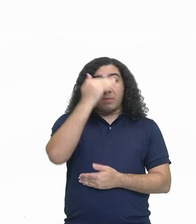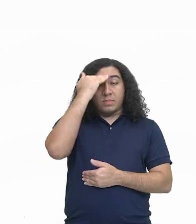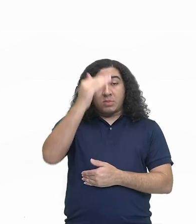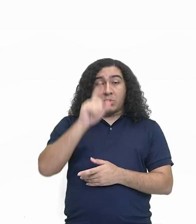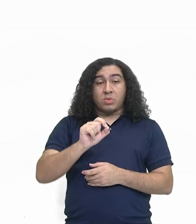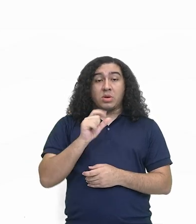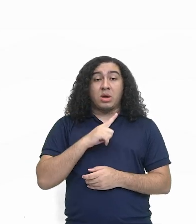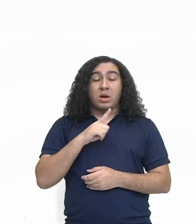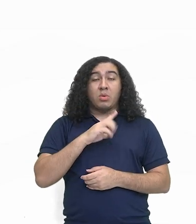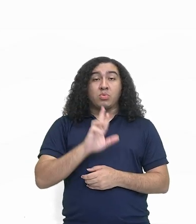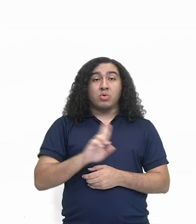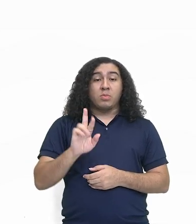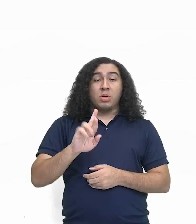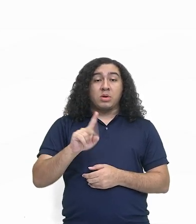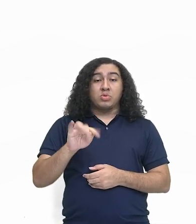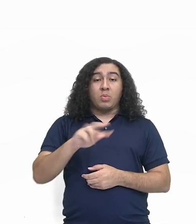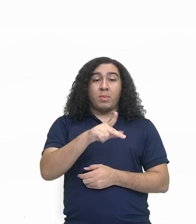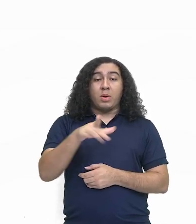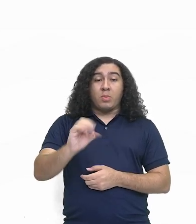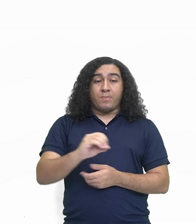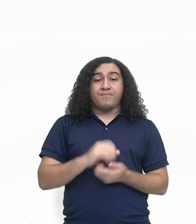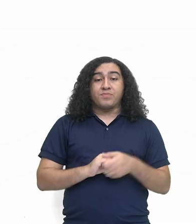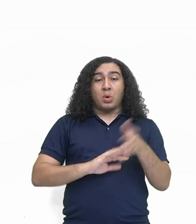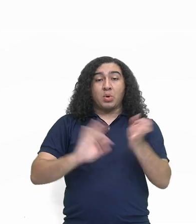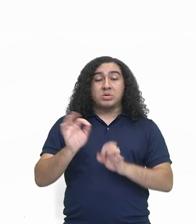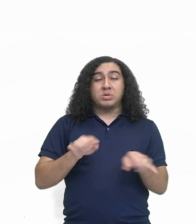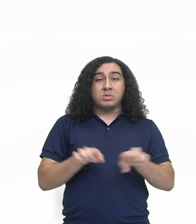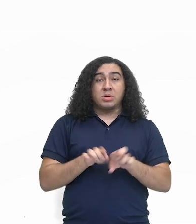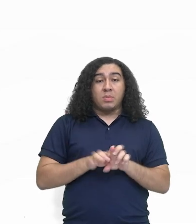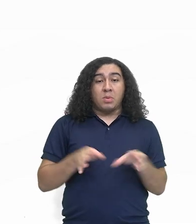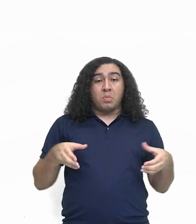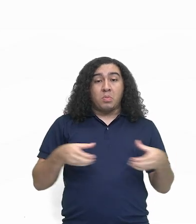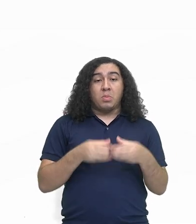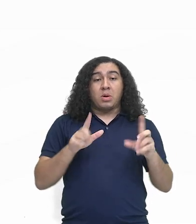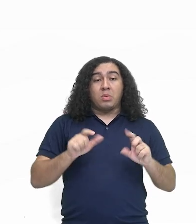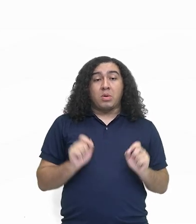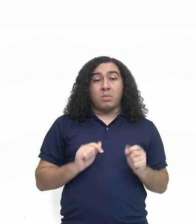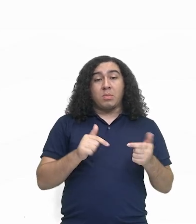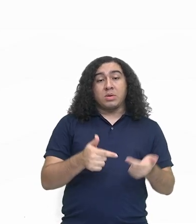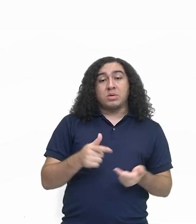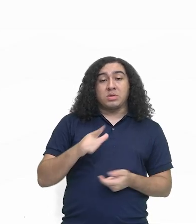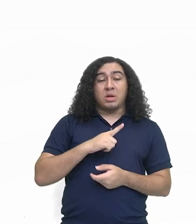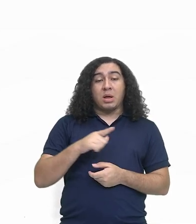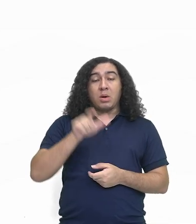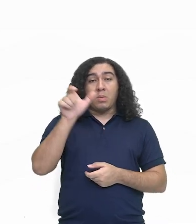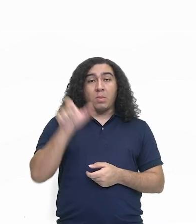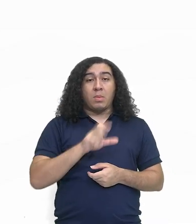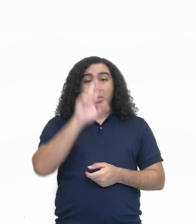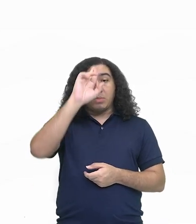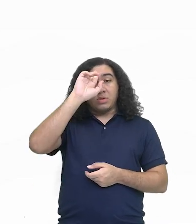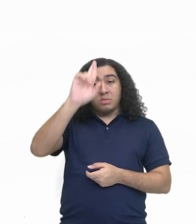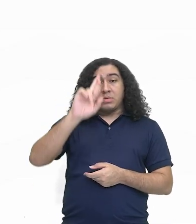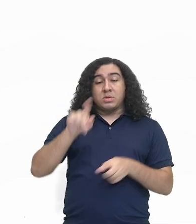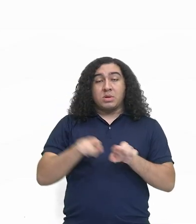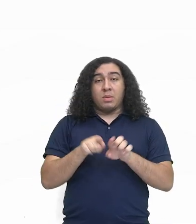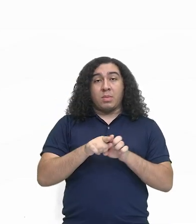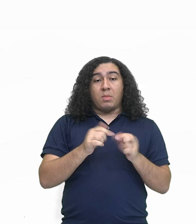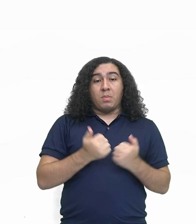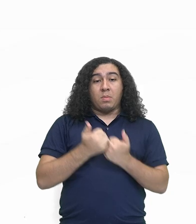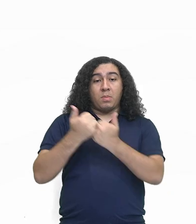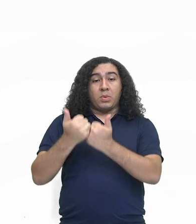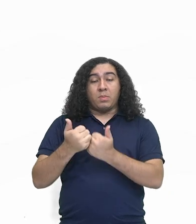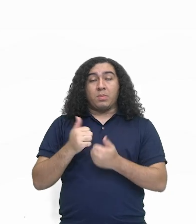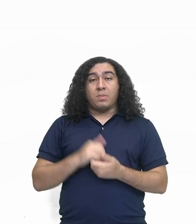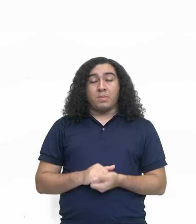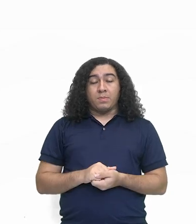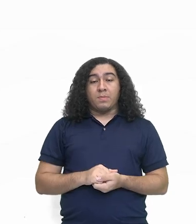é o retumbão. A organização e a disciplina são exercidas por uma capitoa e uma subcapitoa.